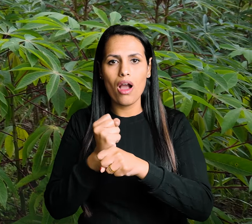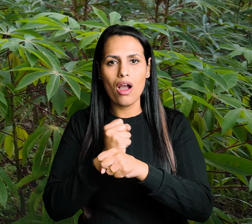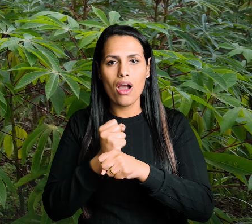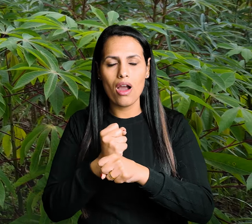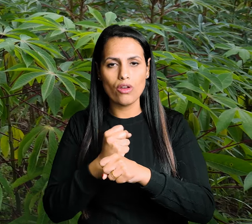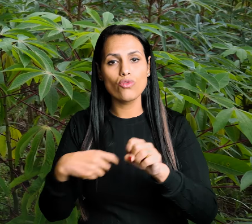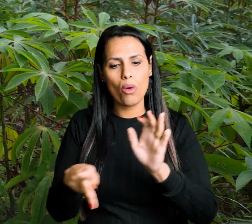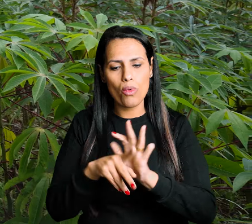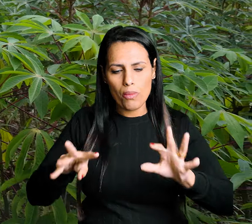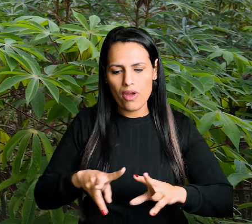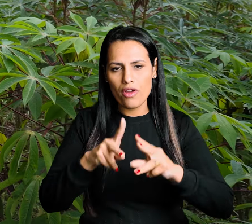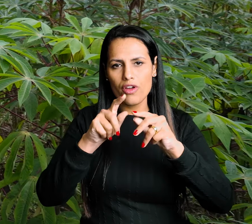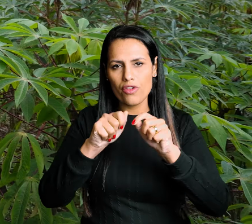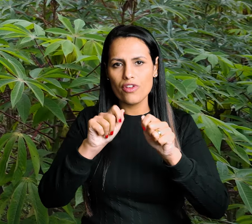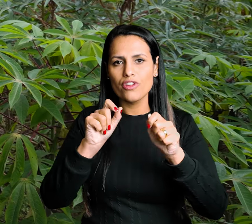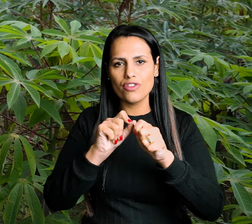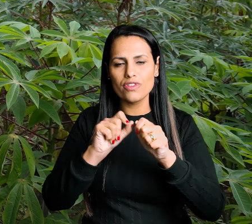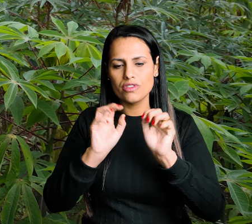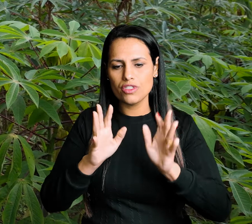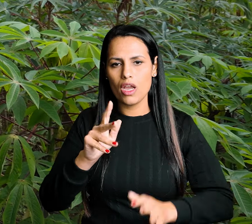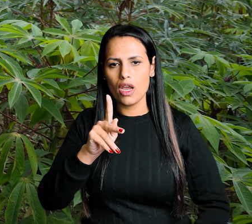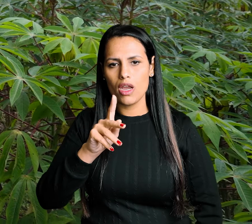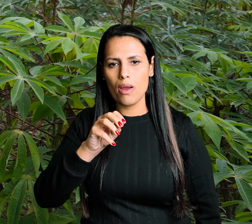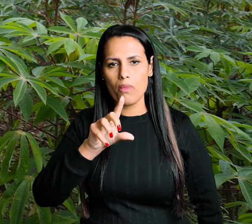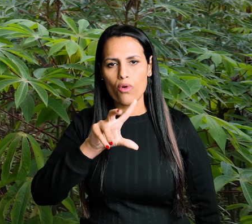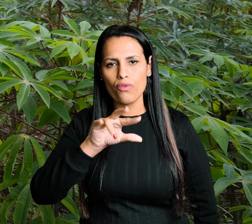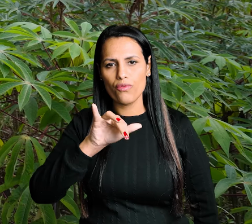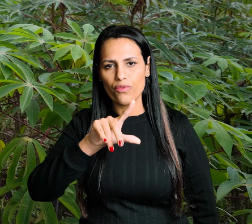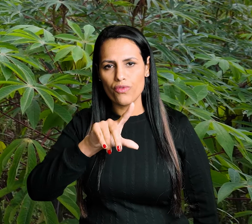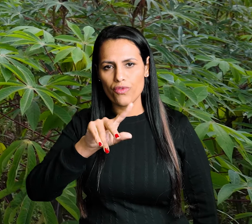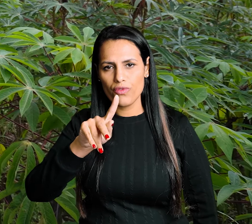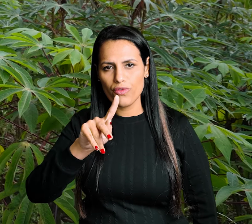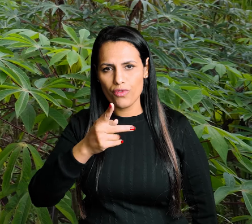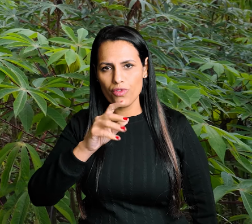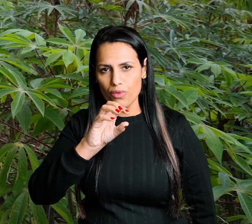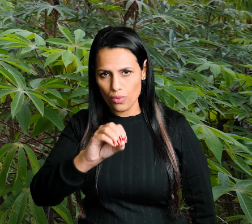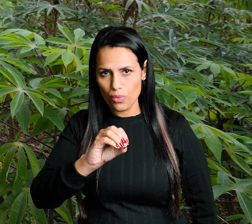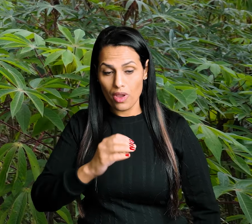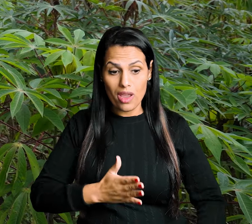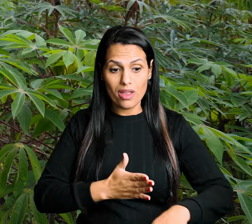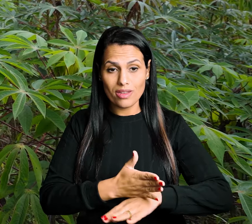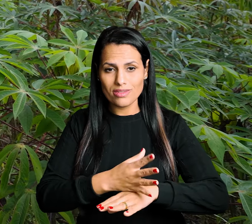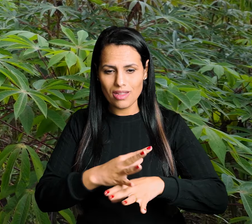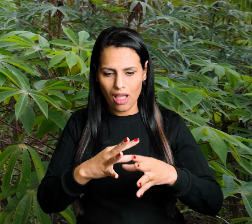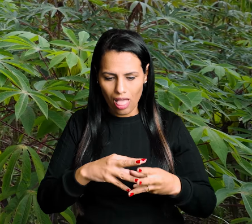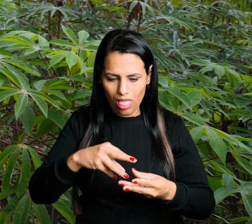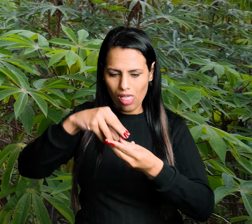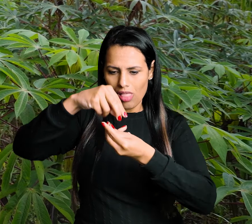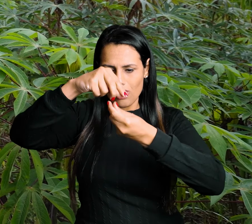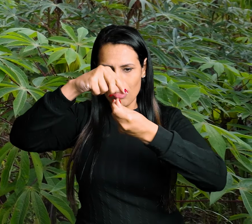farinha já extraía o polvilho. Porque o polvilho, ele sai daquela goma, né, que sai